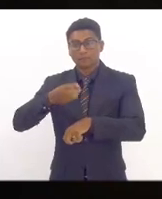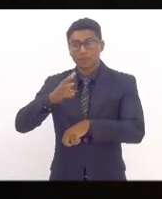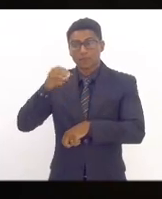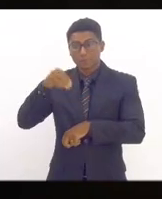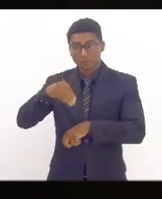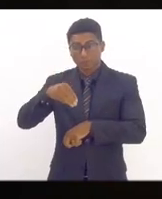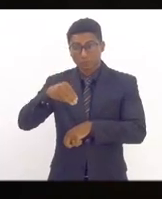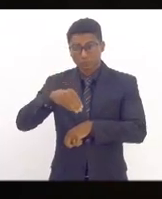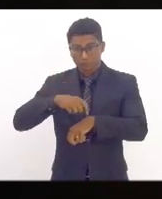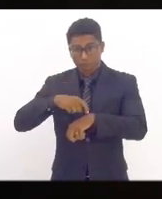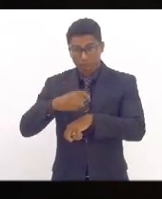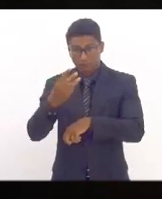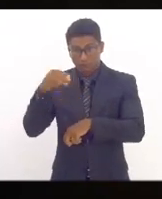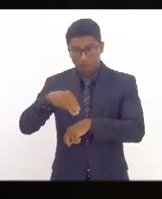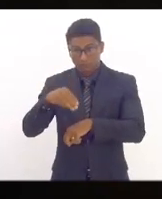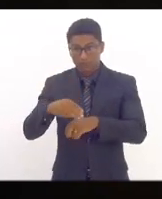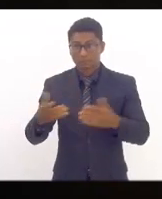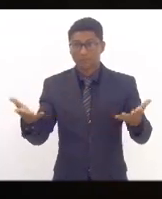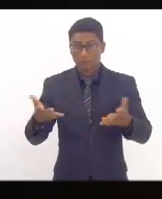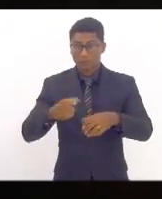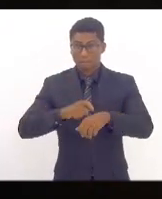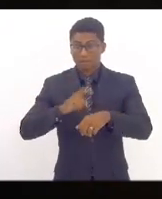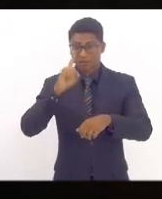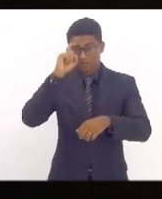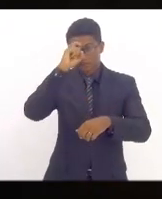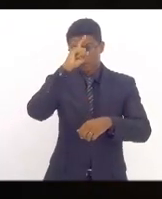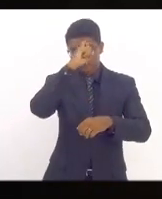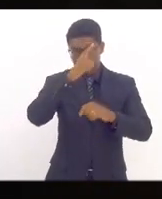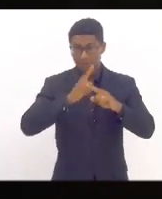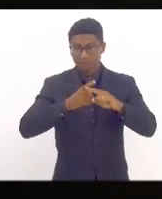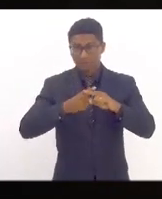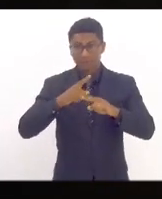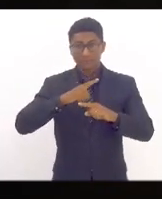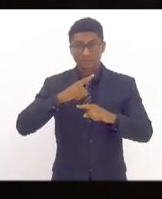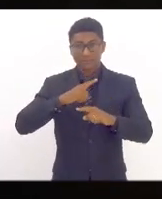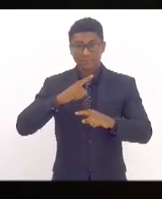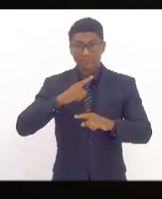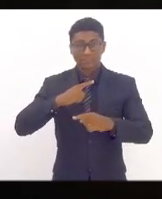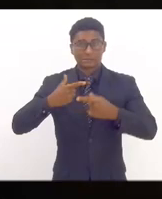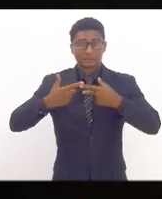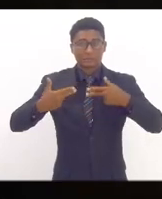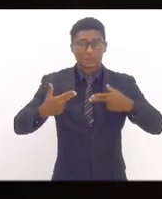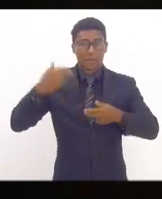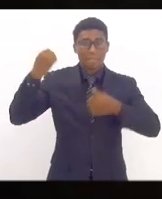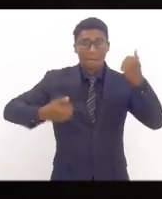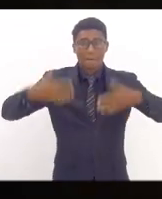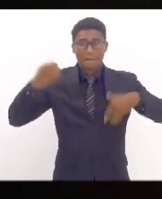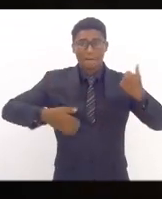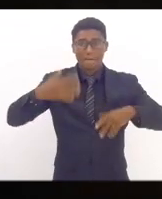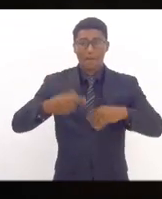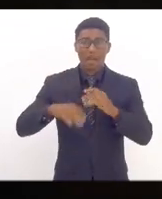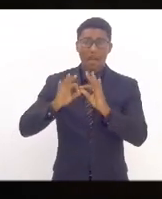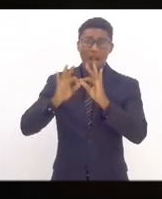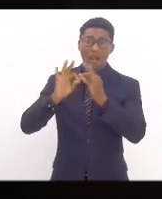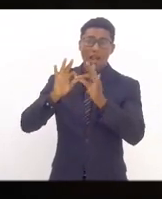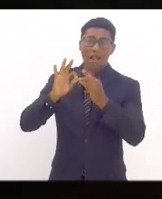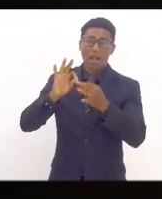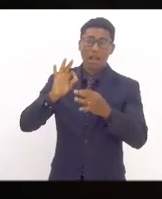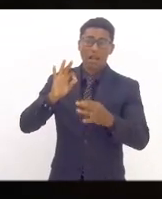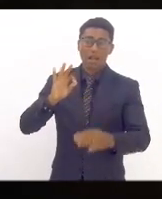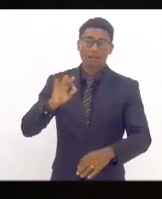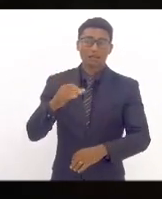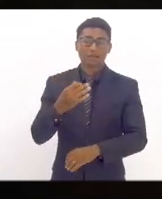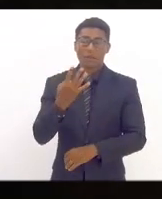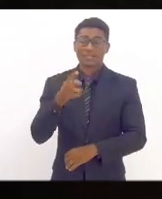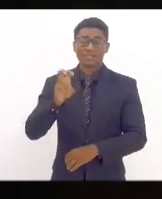de fala e esse é o momento difícil gente é difícil porque a gente tem muita coisa incrível para falar e a gente fala 45 minutos todo mundo que o povo da